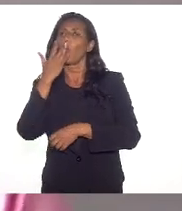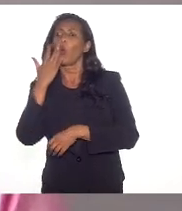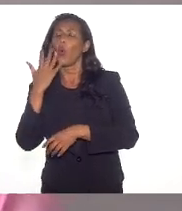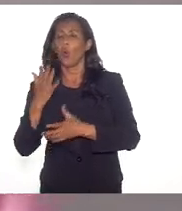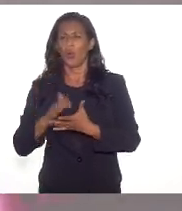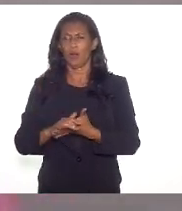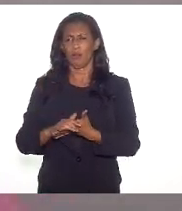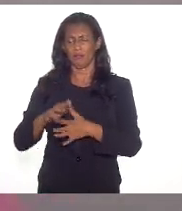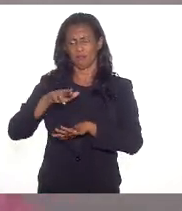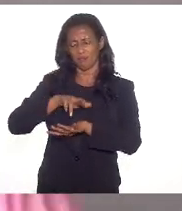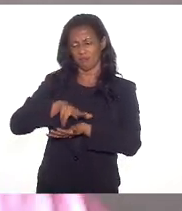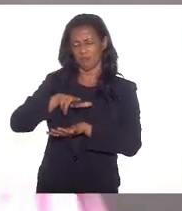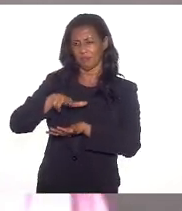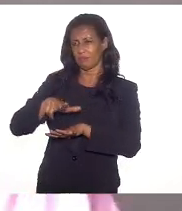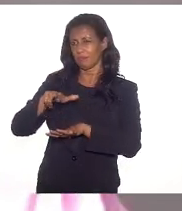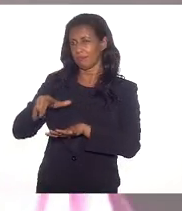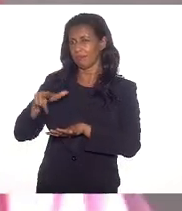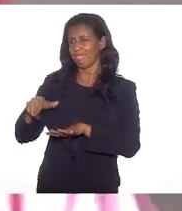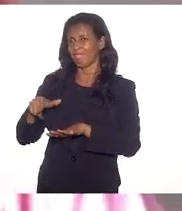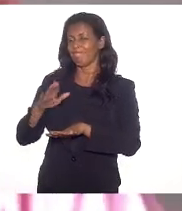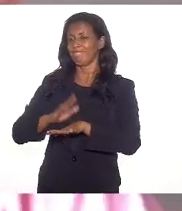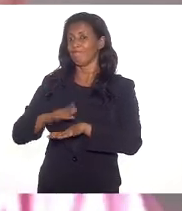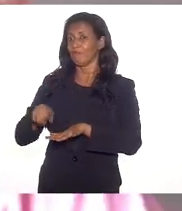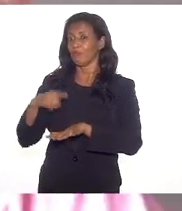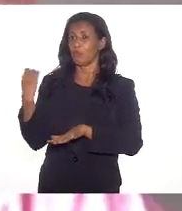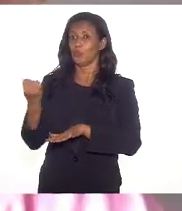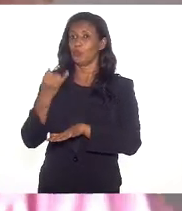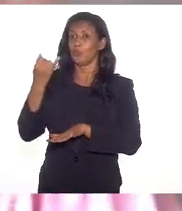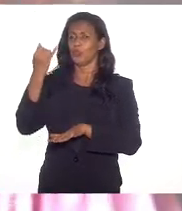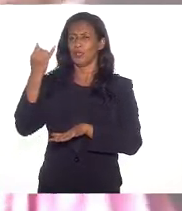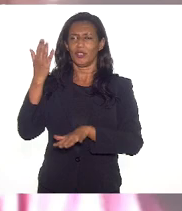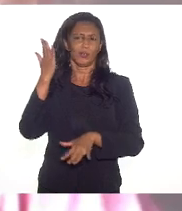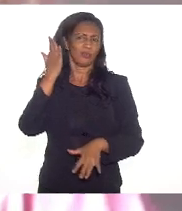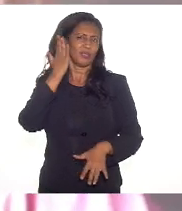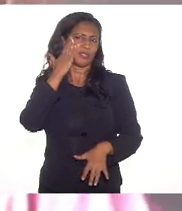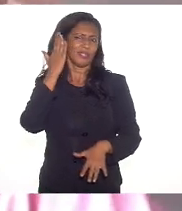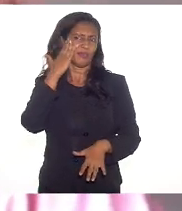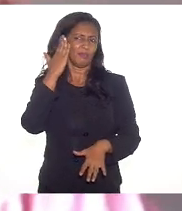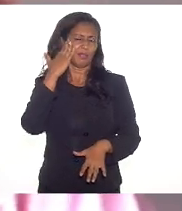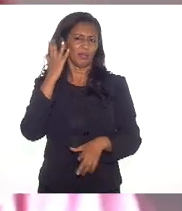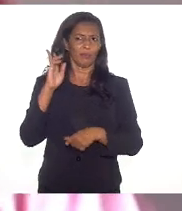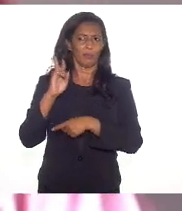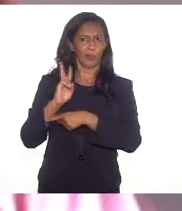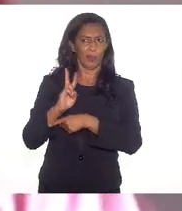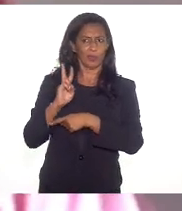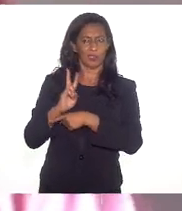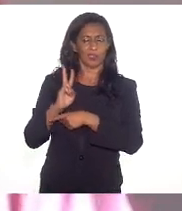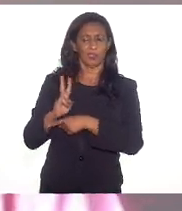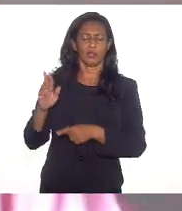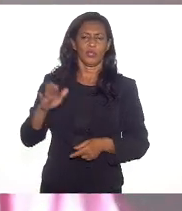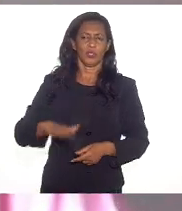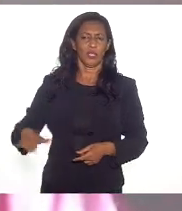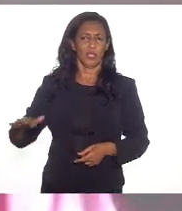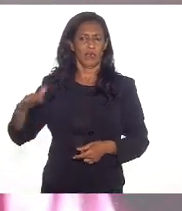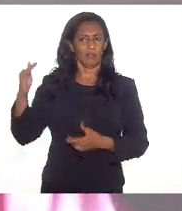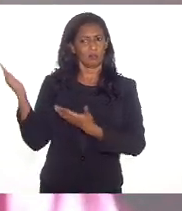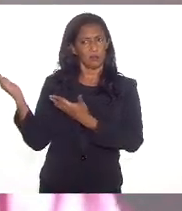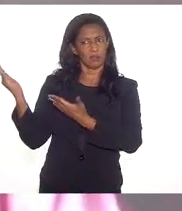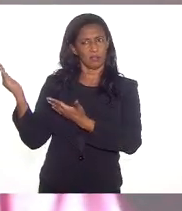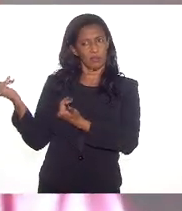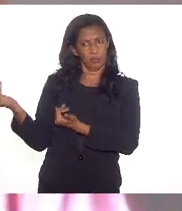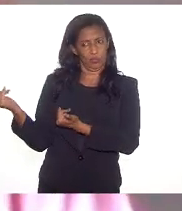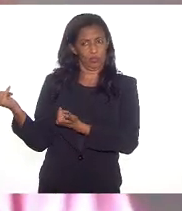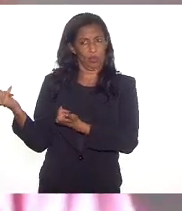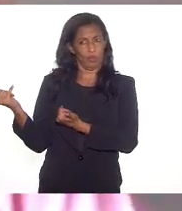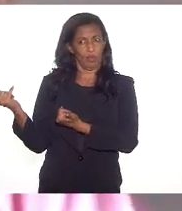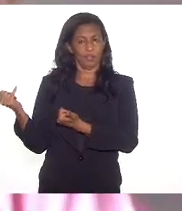são fatores que determinam muito. É muito sabido por órgãos de proteção de crianças e adolescentes que, no caso